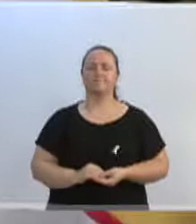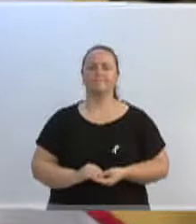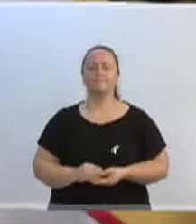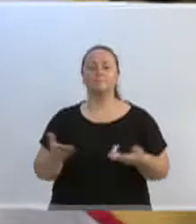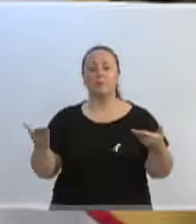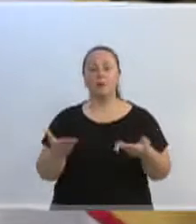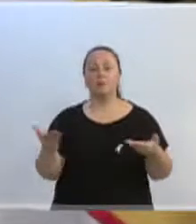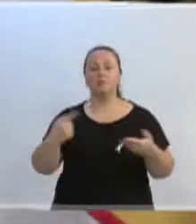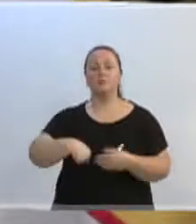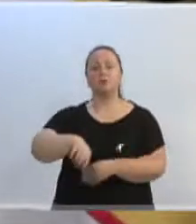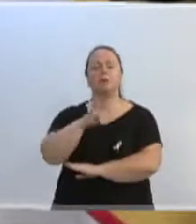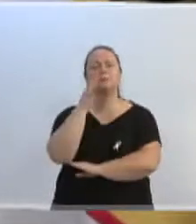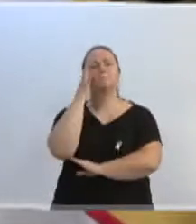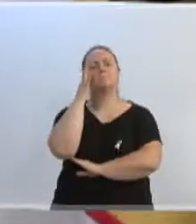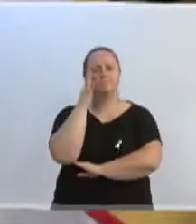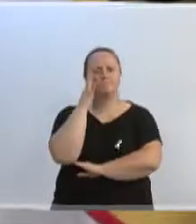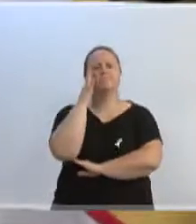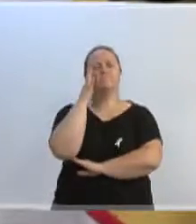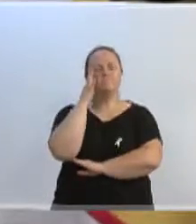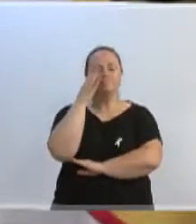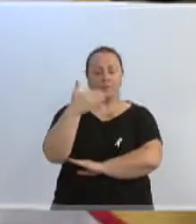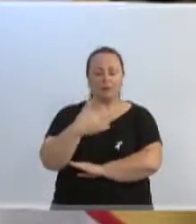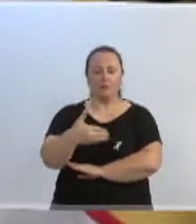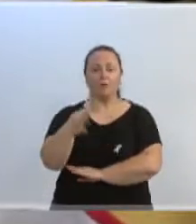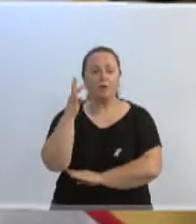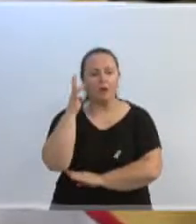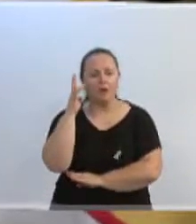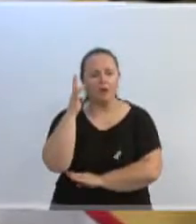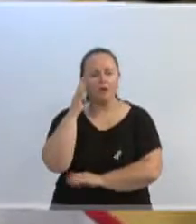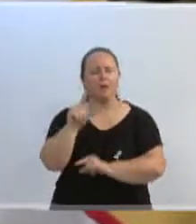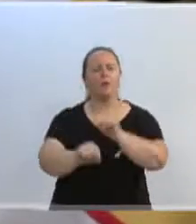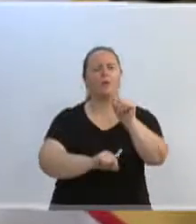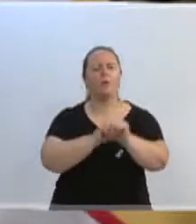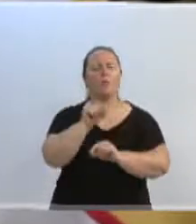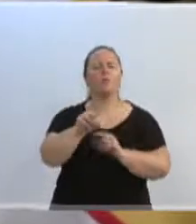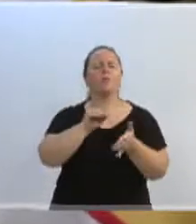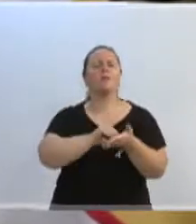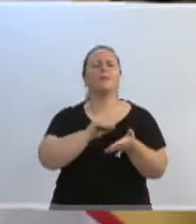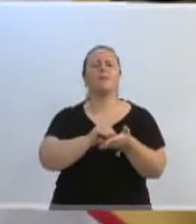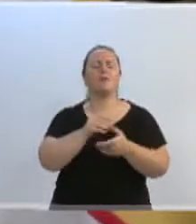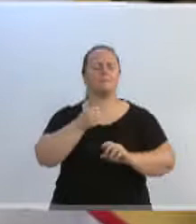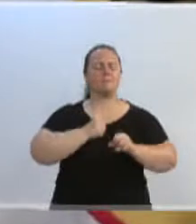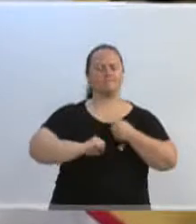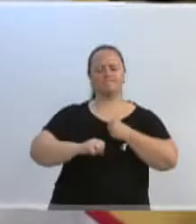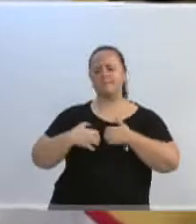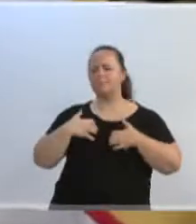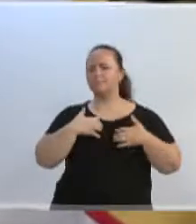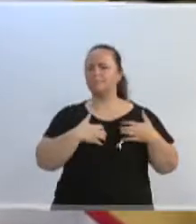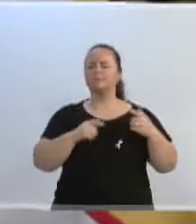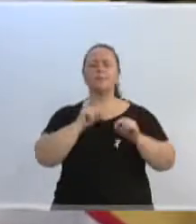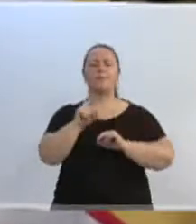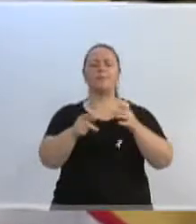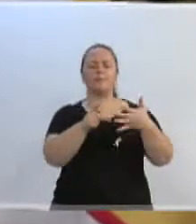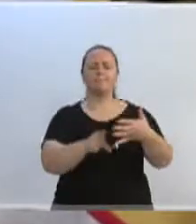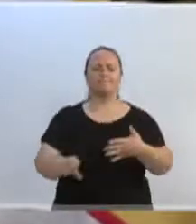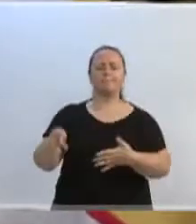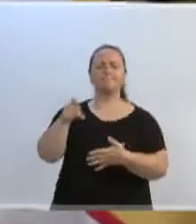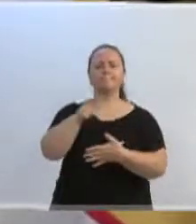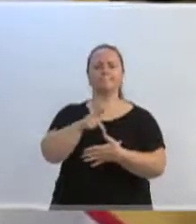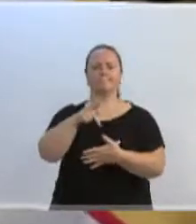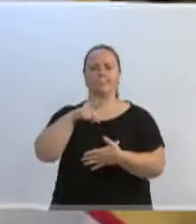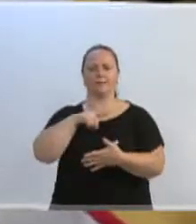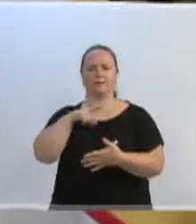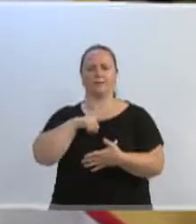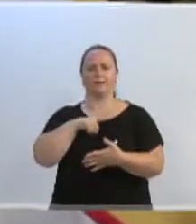ouvir, e esse é o nosso papel, ouvir os anseios de vocês, ouvir as prioridades de vocês, as necessidades,